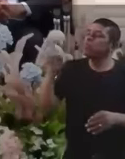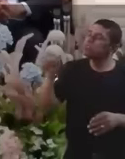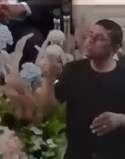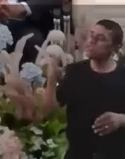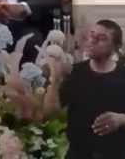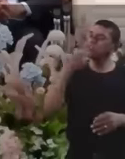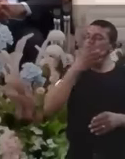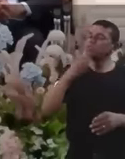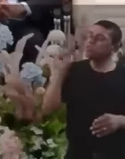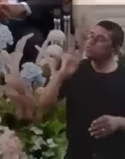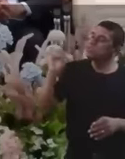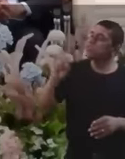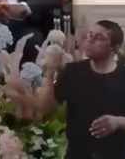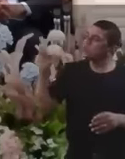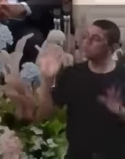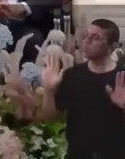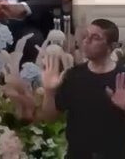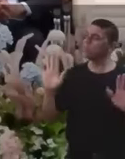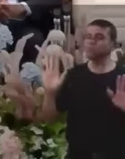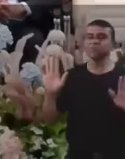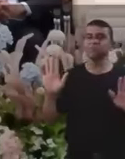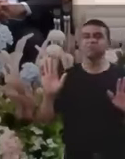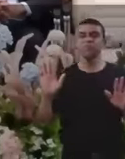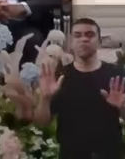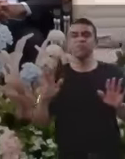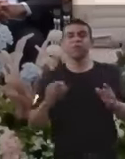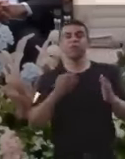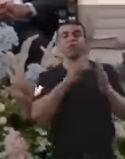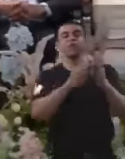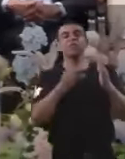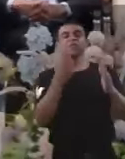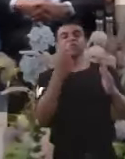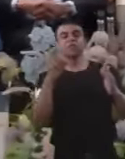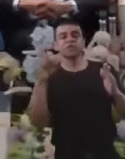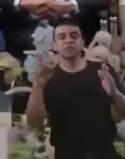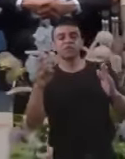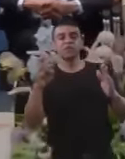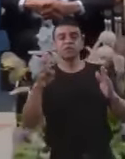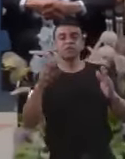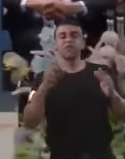15. Acautelai-vos e guardai-vos da avareza.